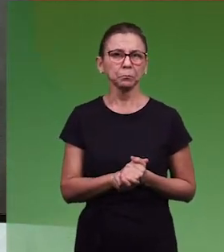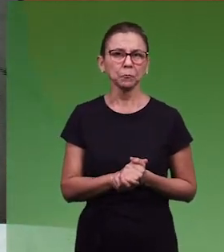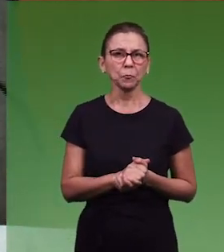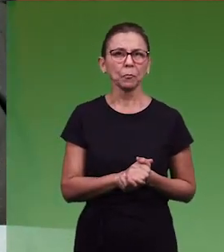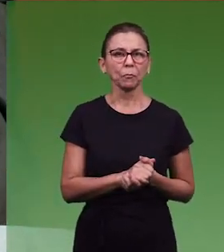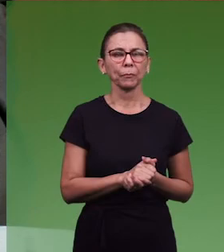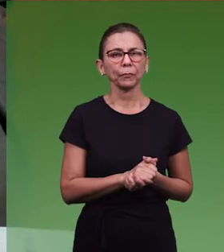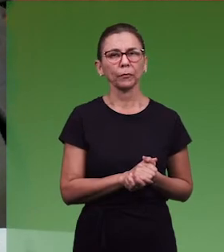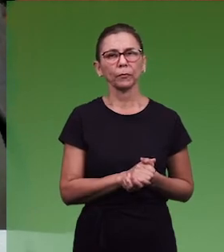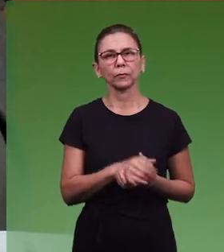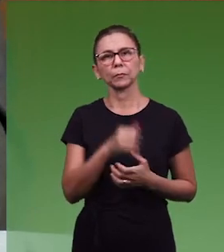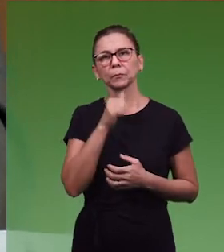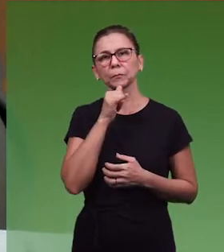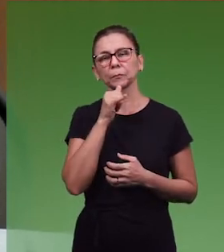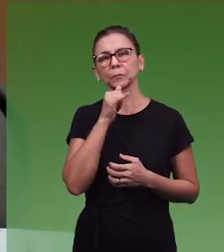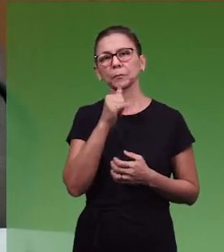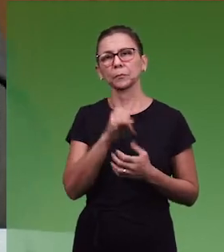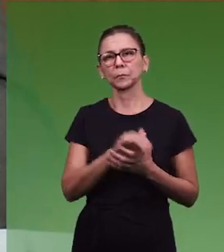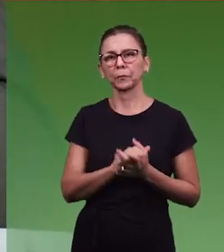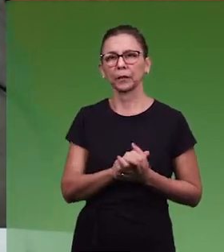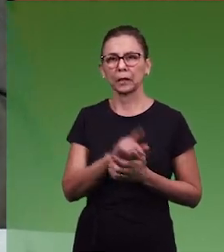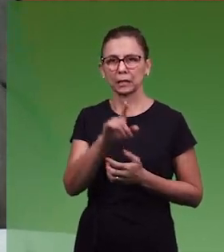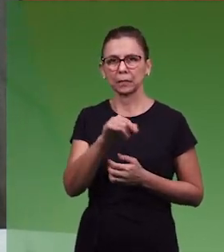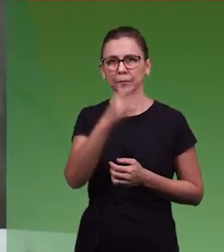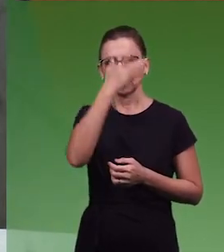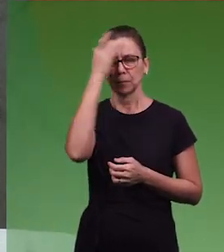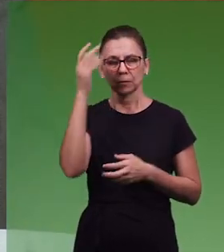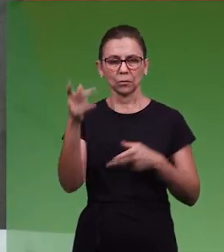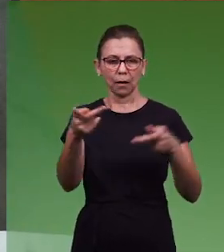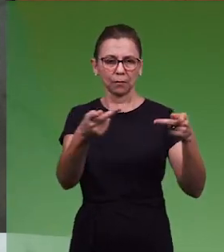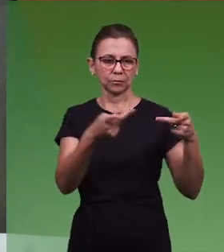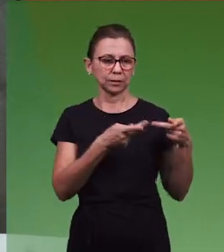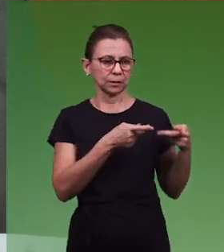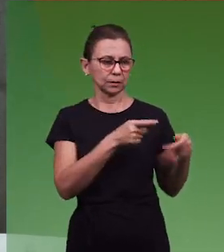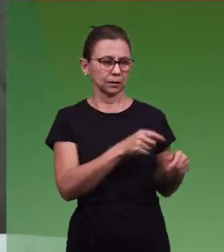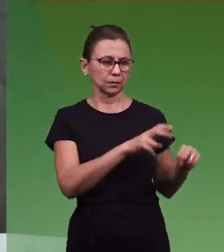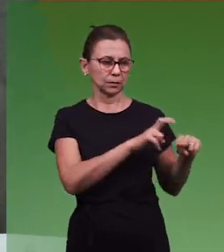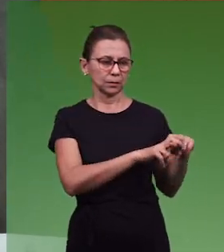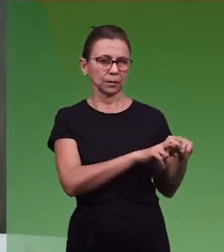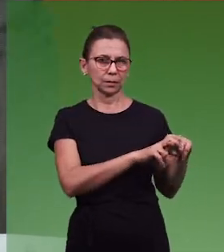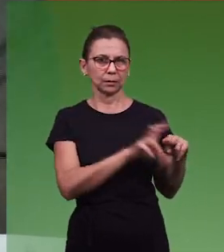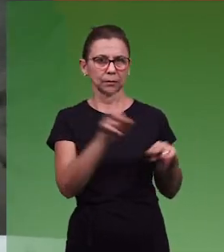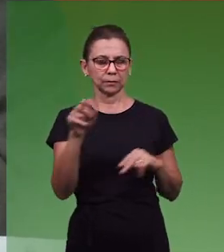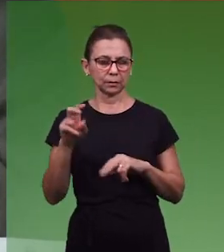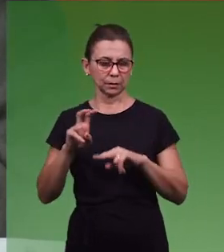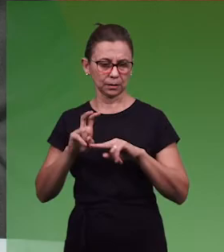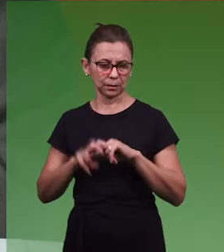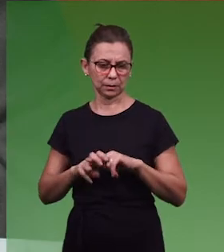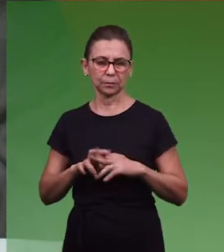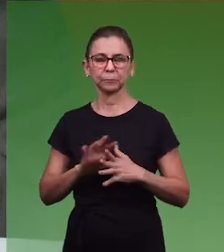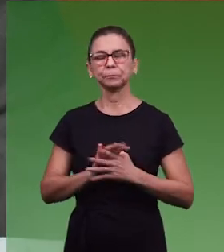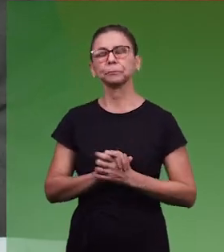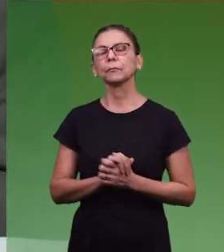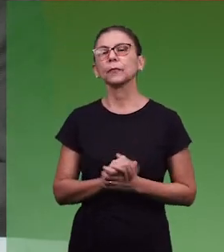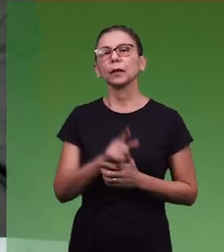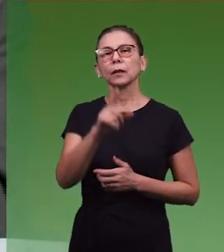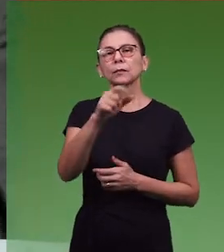você vai abrir a coletânea, digamos que seja uma coletânea, no hino, não vai dar a coletânea para